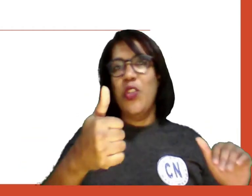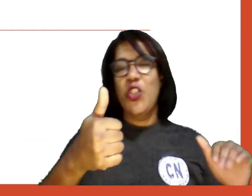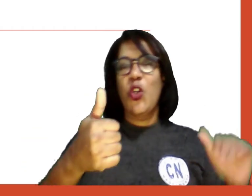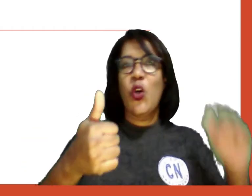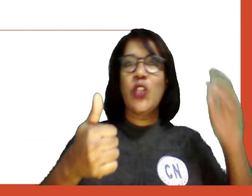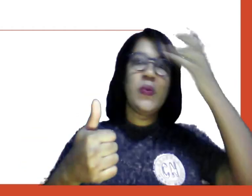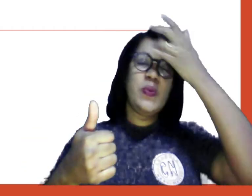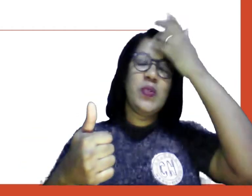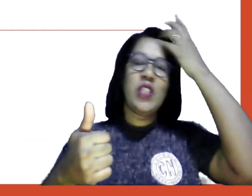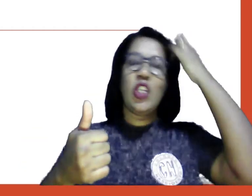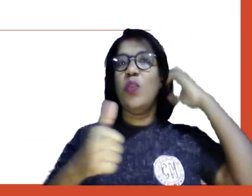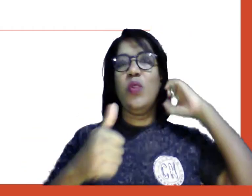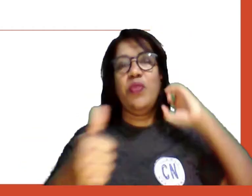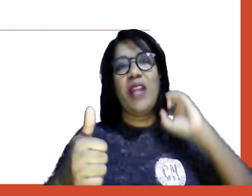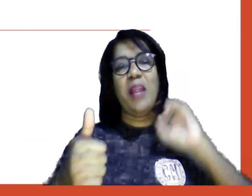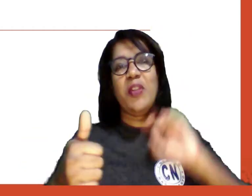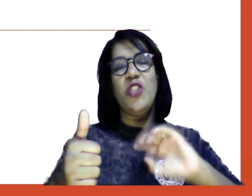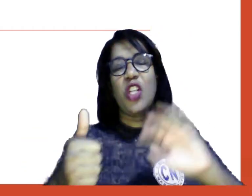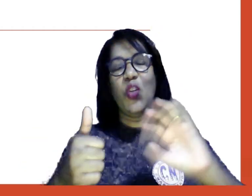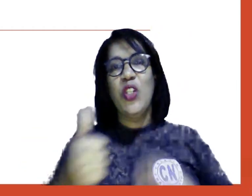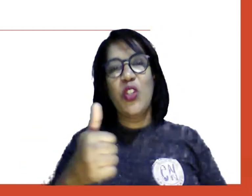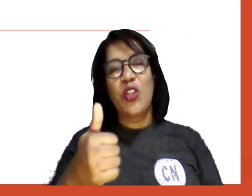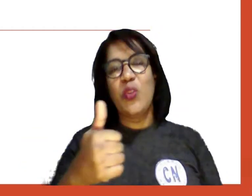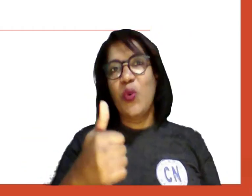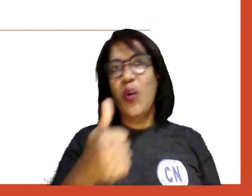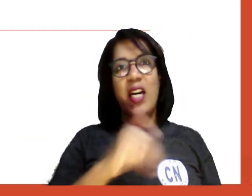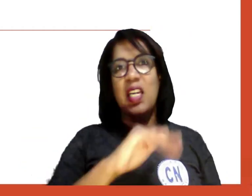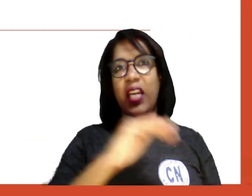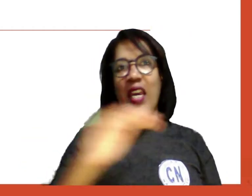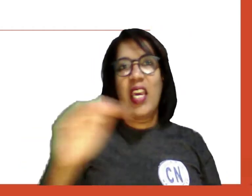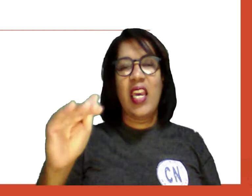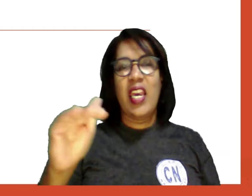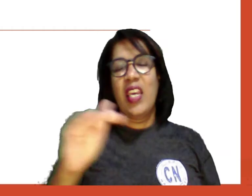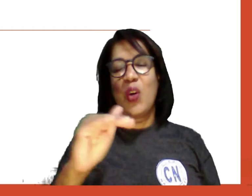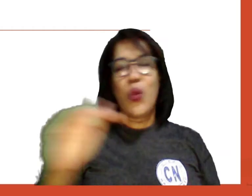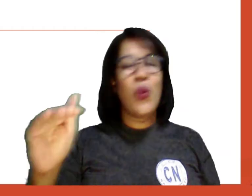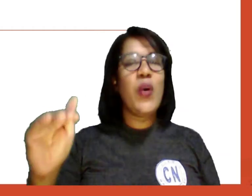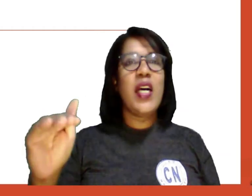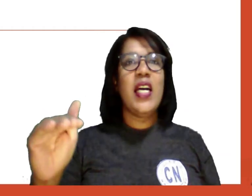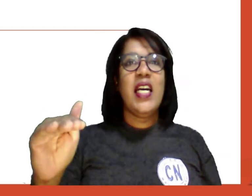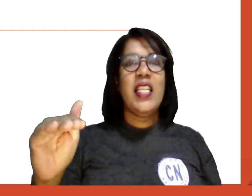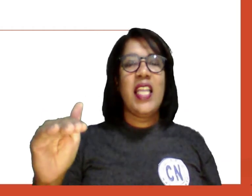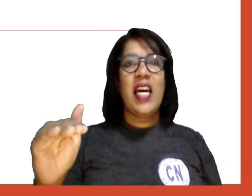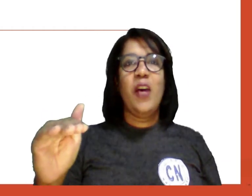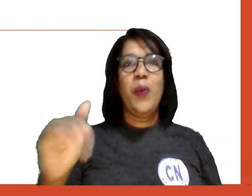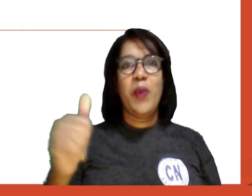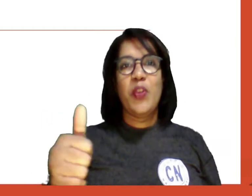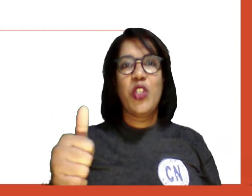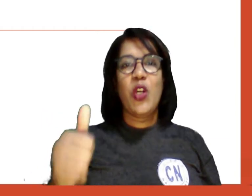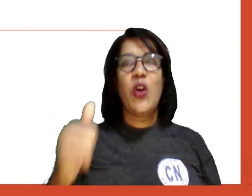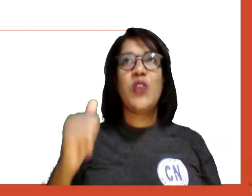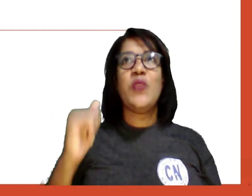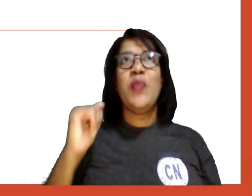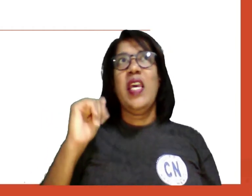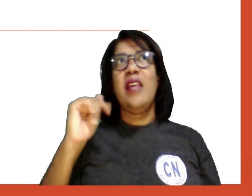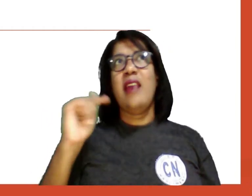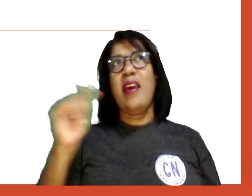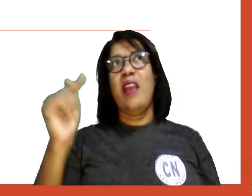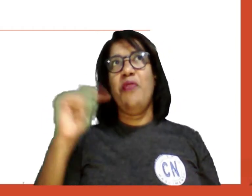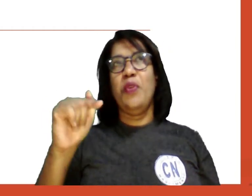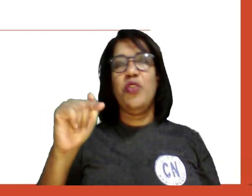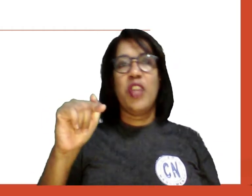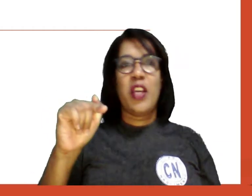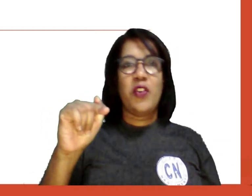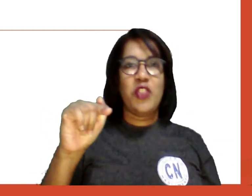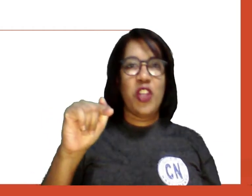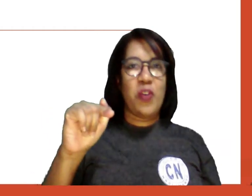o primeiro mentiroso, que todo mundo fala mentira nua e crua. Né? O primeiro mentiroso. E tem